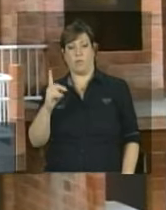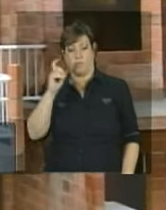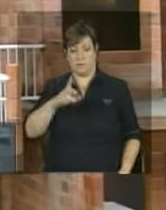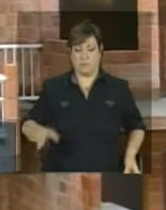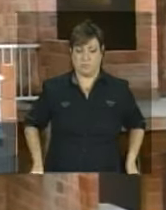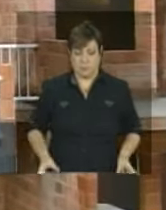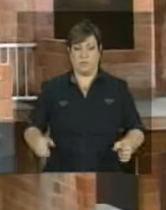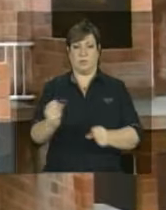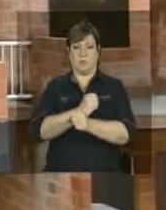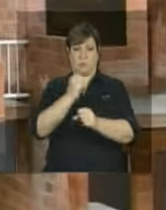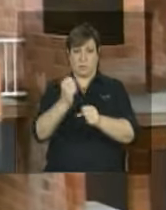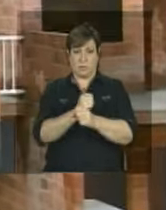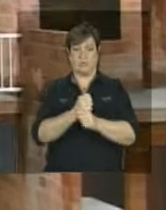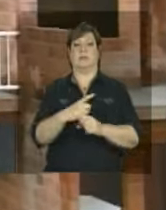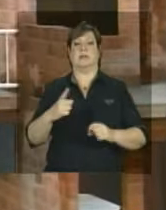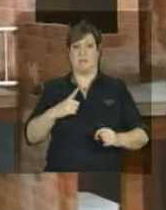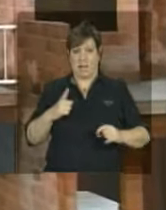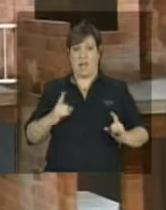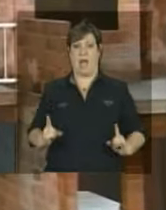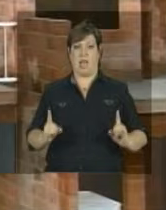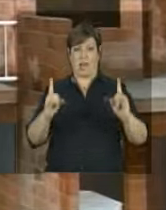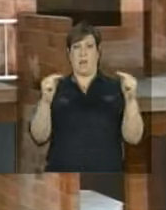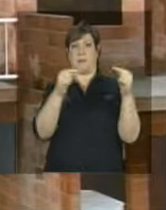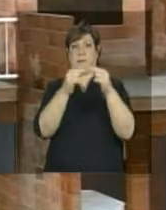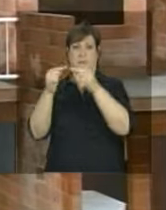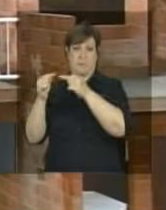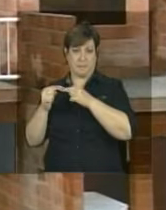foram construídos apartamentos adaptados,